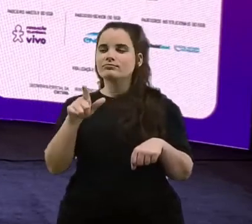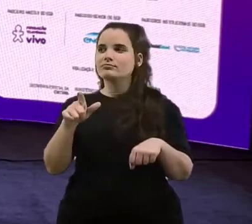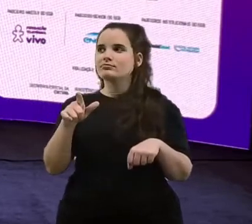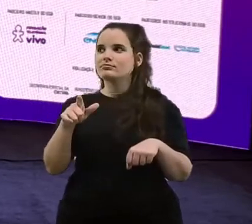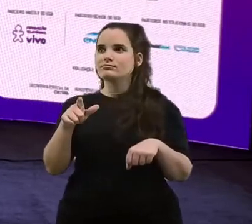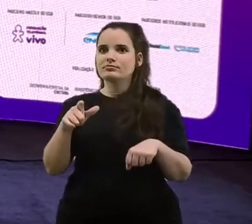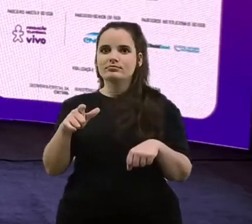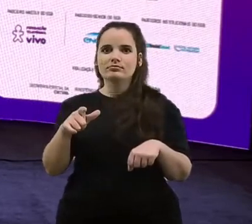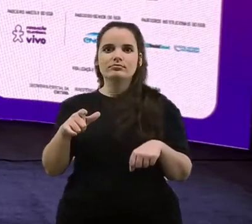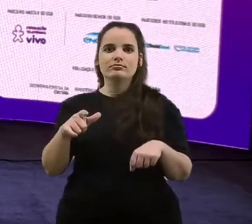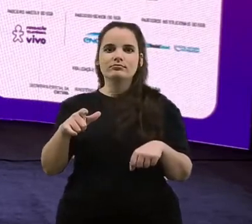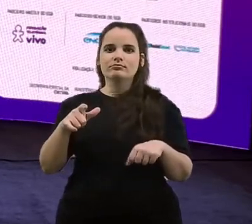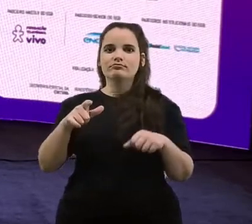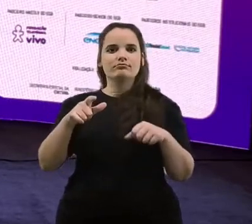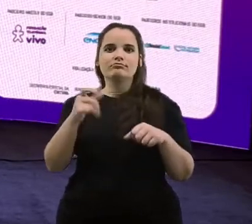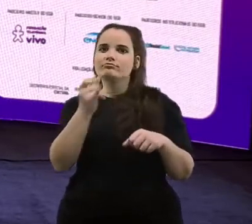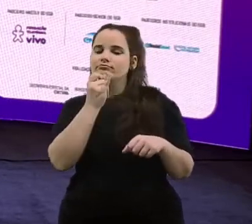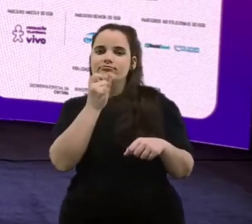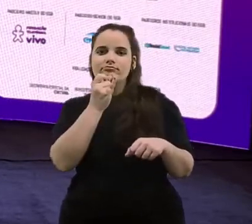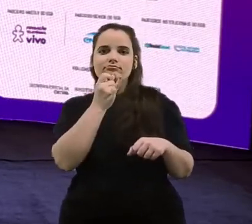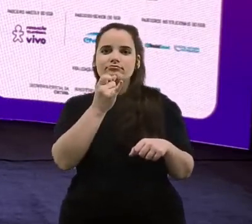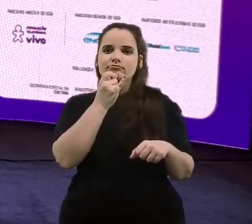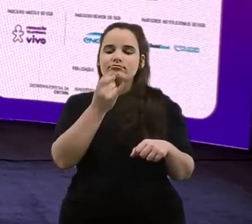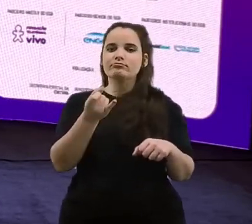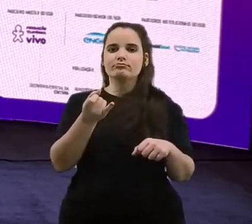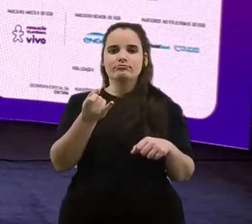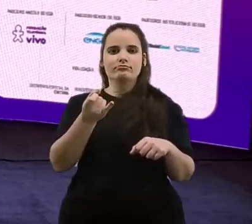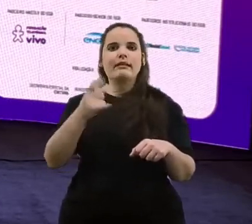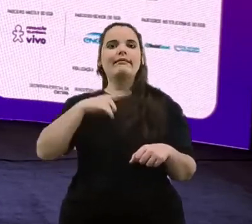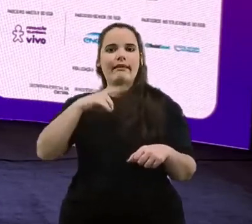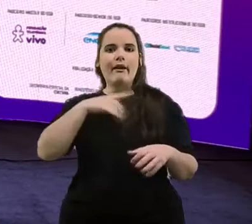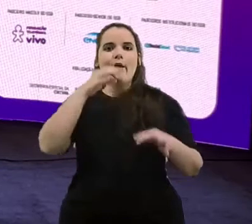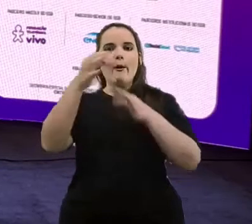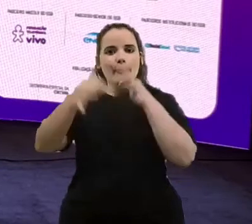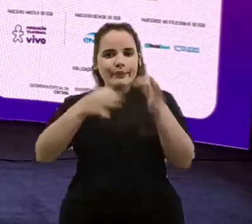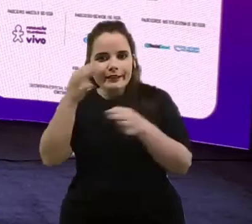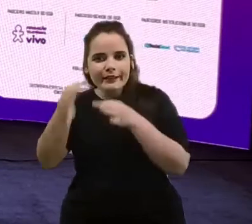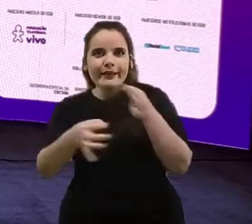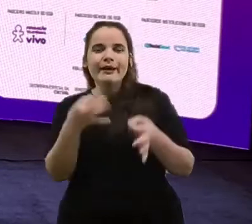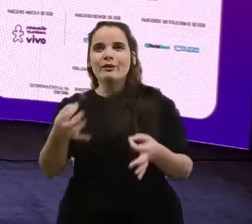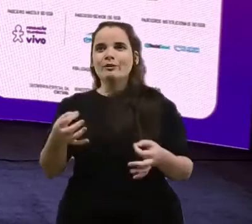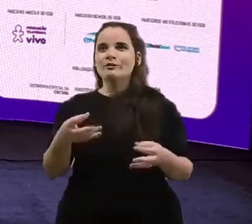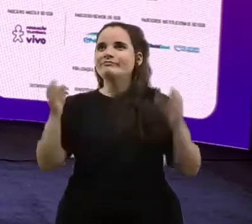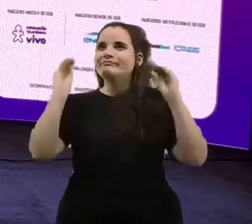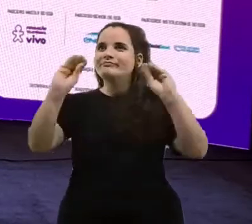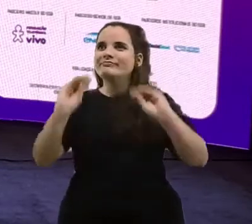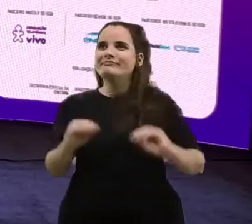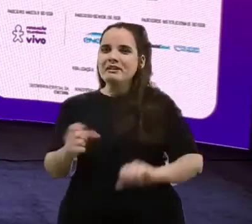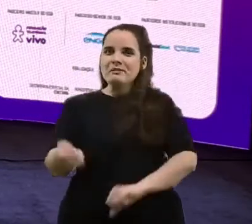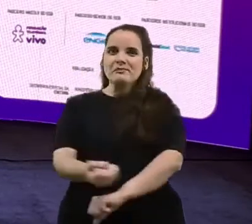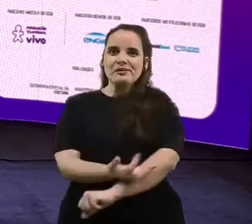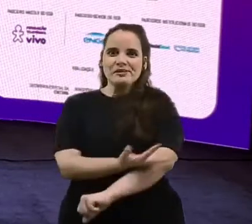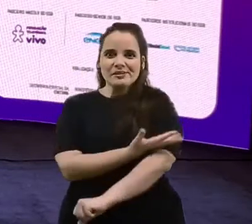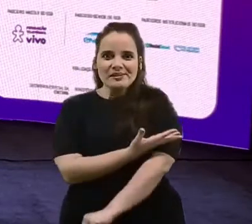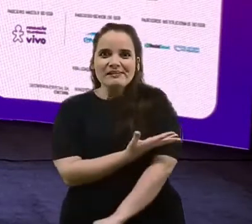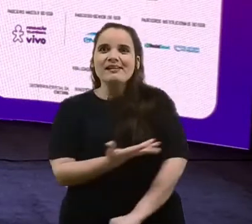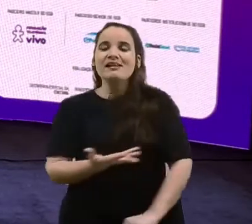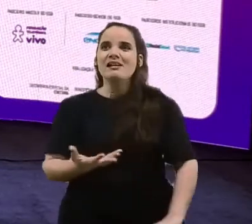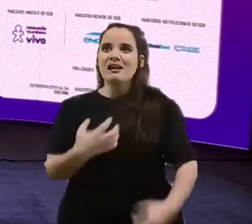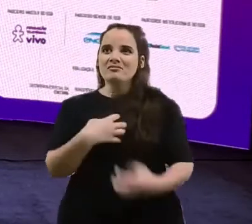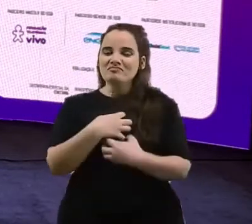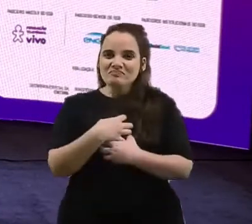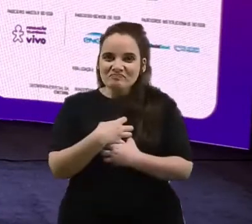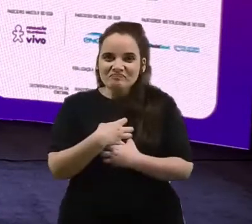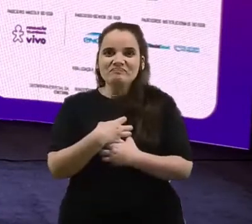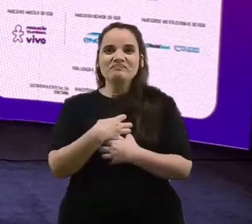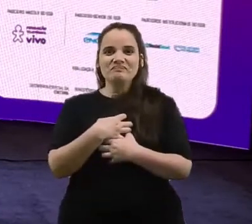com testemunhos completamente emocionantes de usuários que nos reportam como o Yooper vem ajudando eles